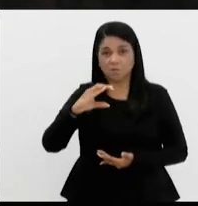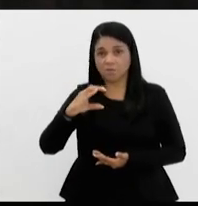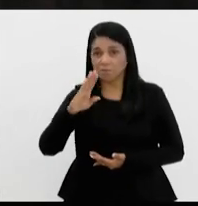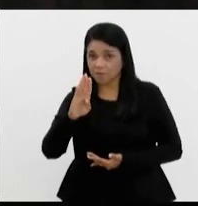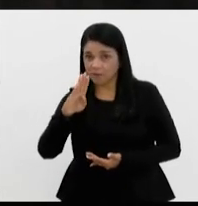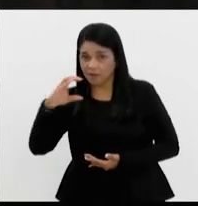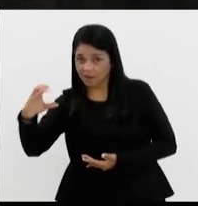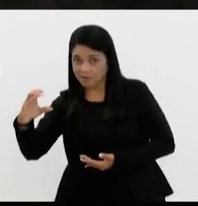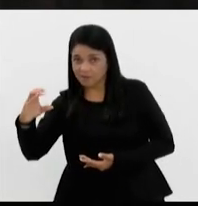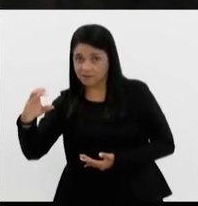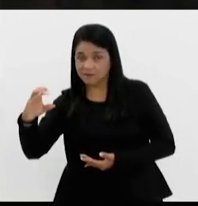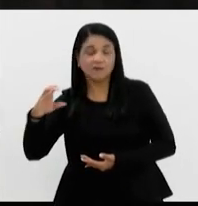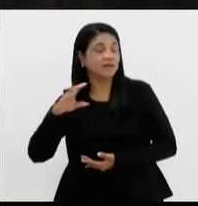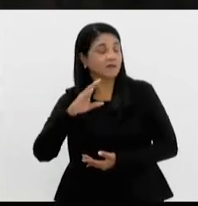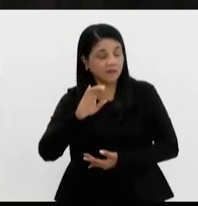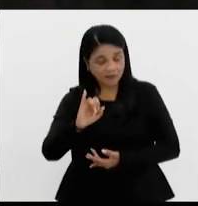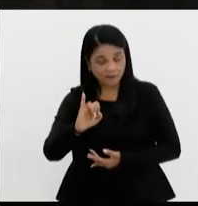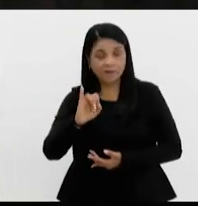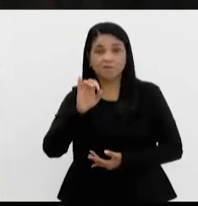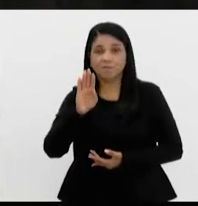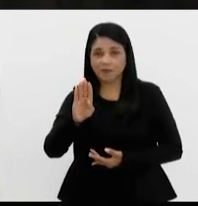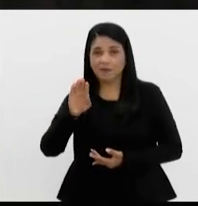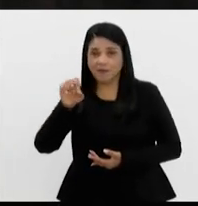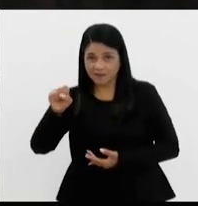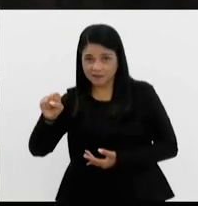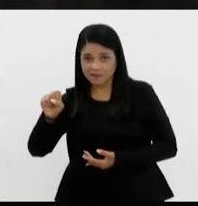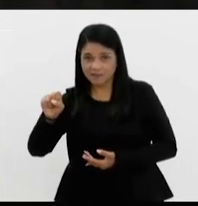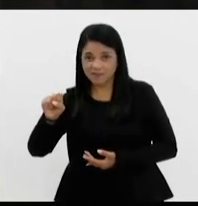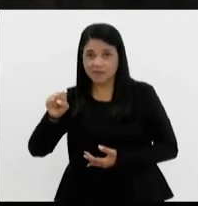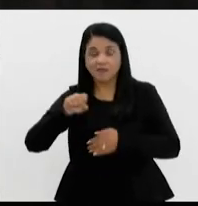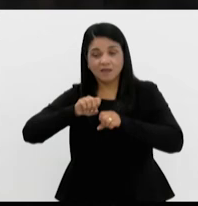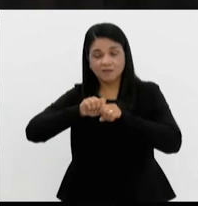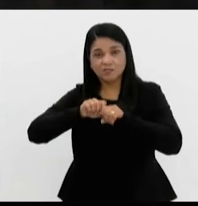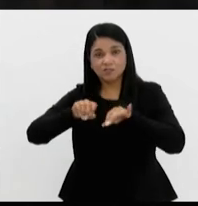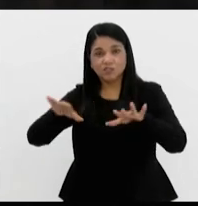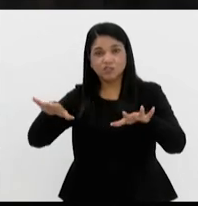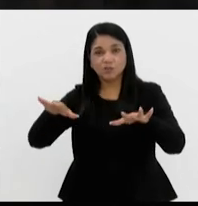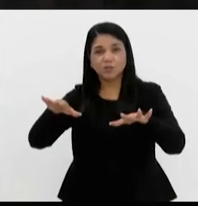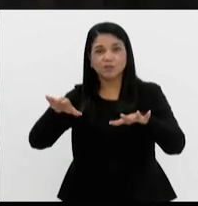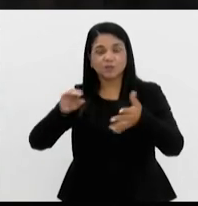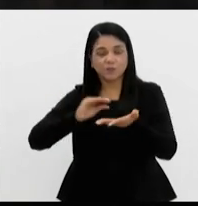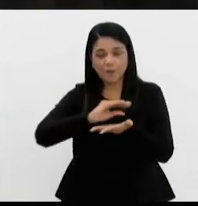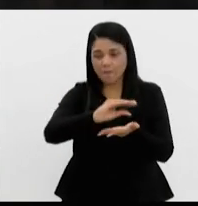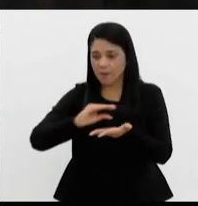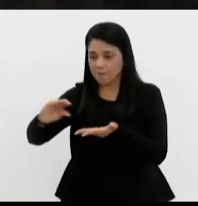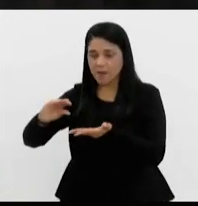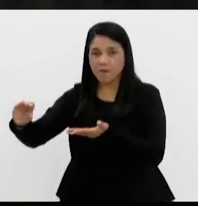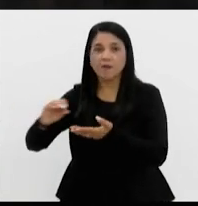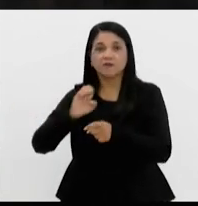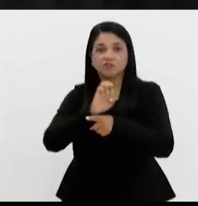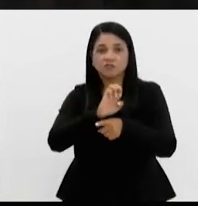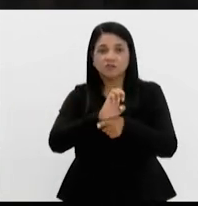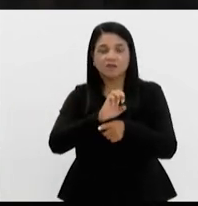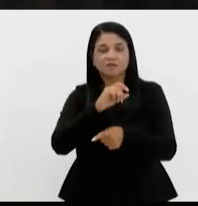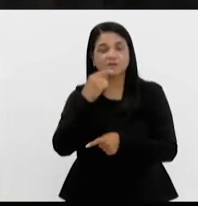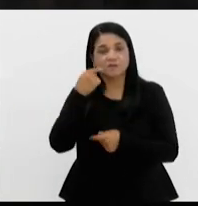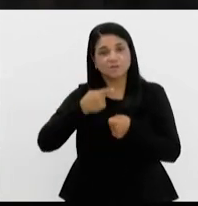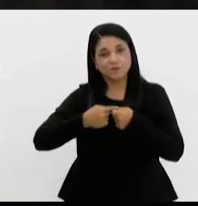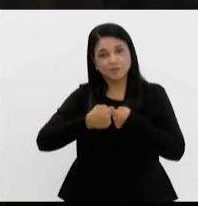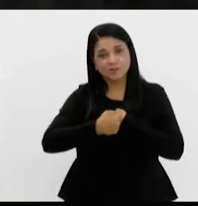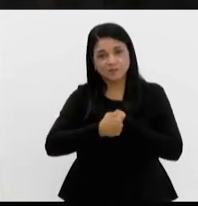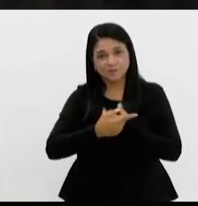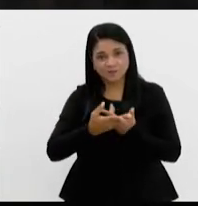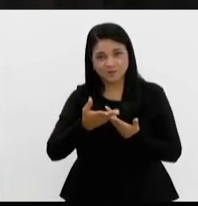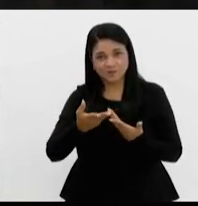somatório do ICMS com ISS, é distribuído entre os estados e municípios. Continua